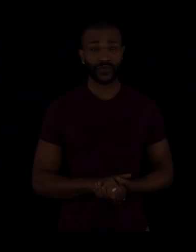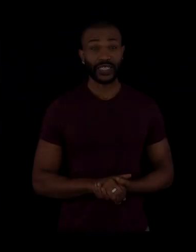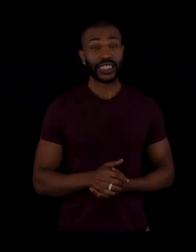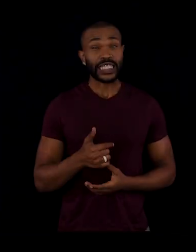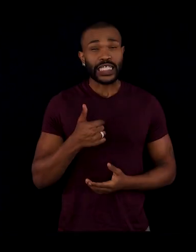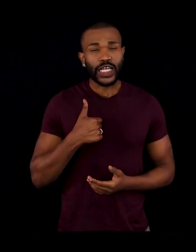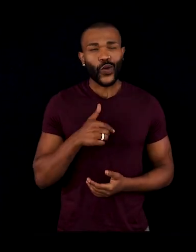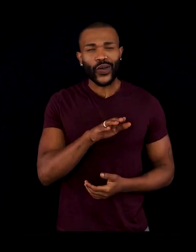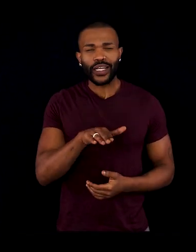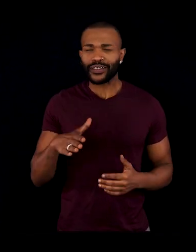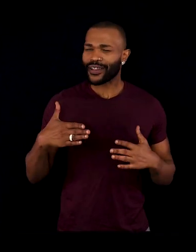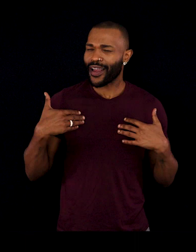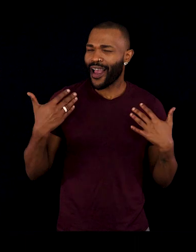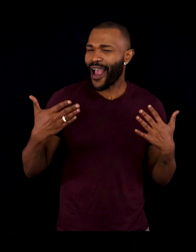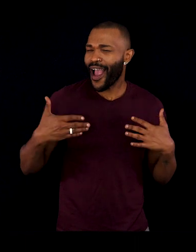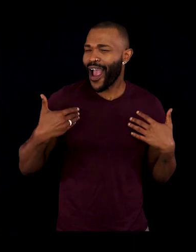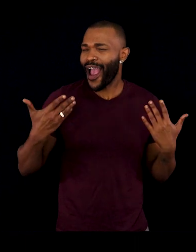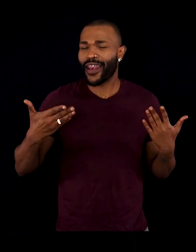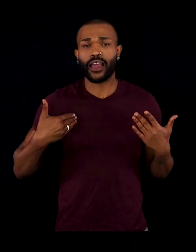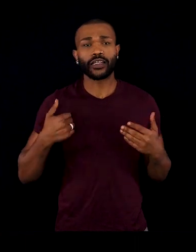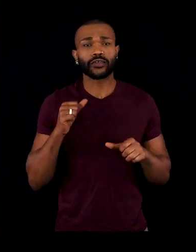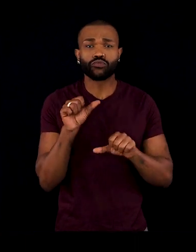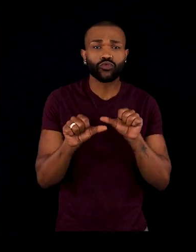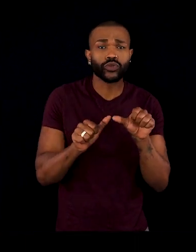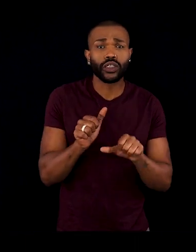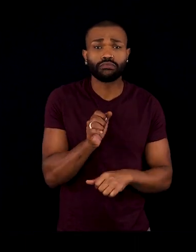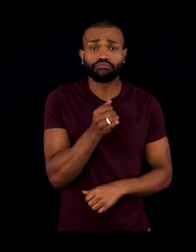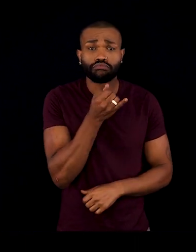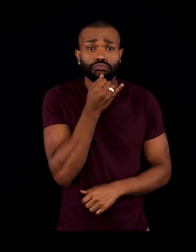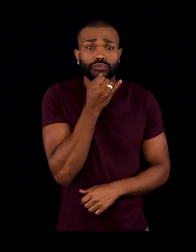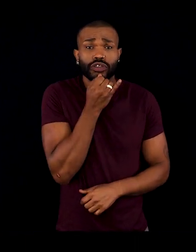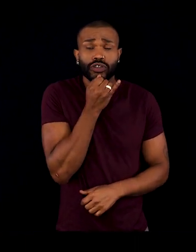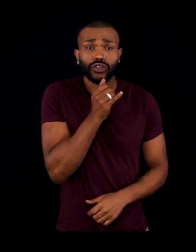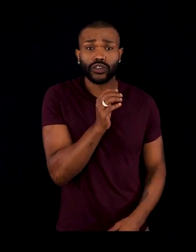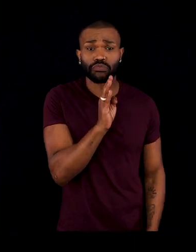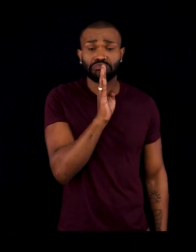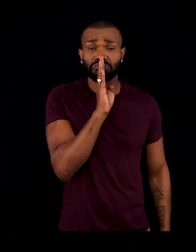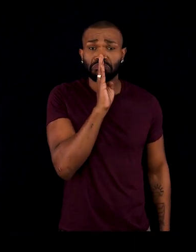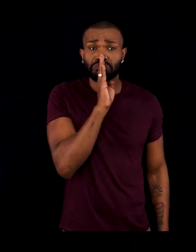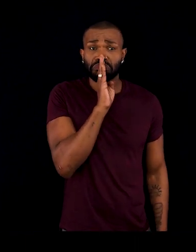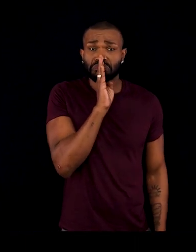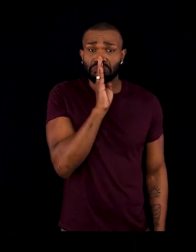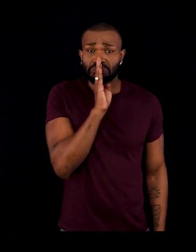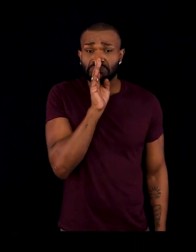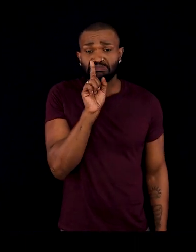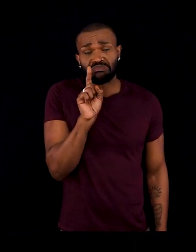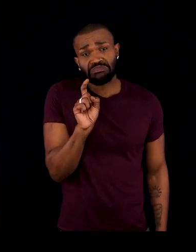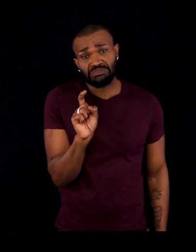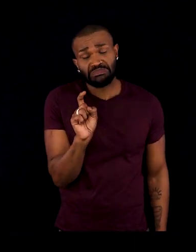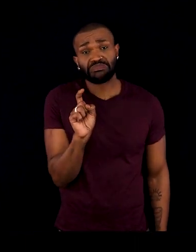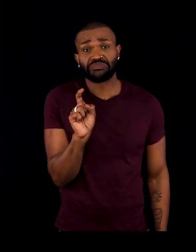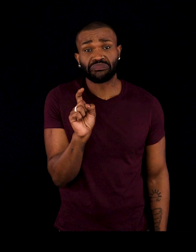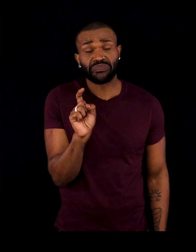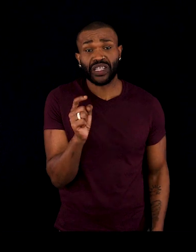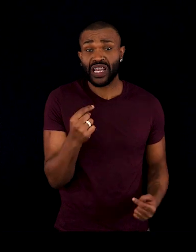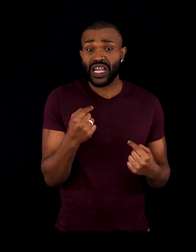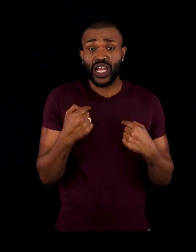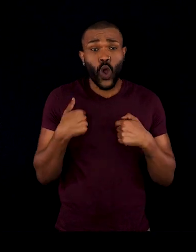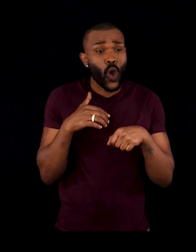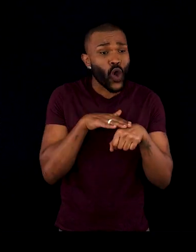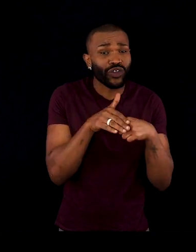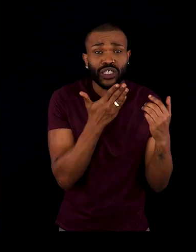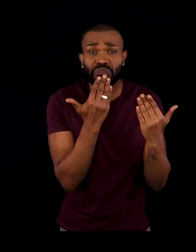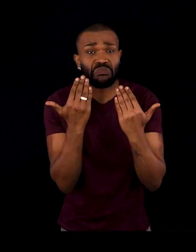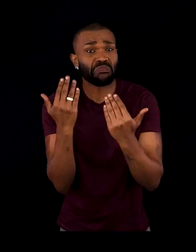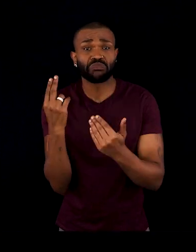Eu era uma criança muito alegre, muito expansiva, tornei uma criança triste, silenciosa. Eu já não conseguia mais